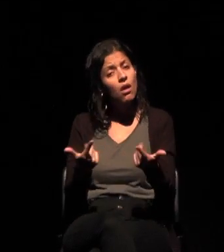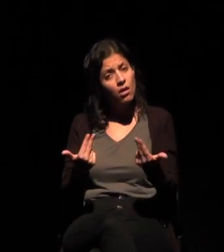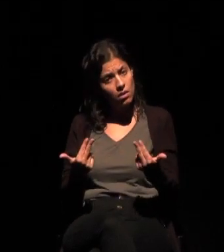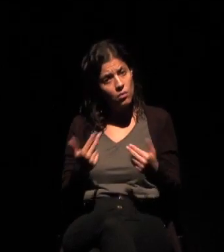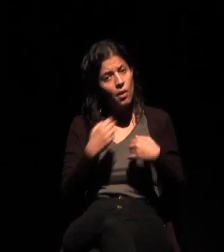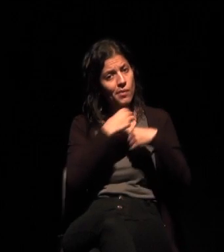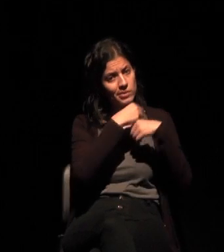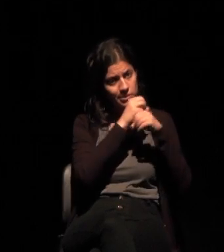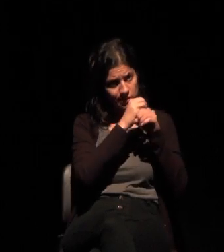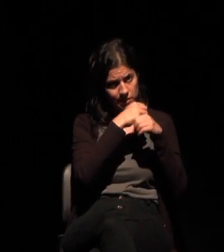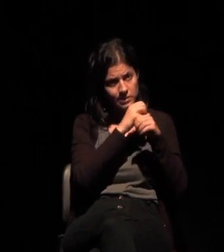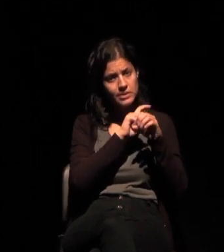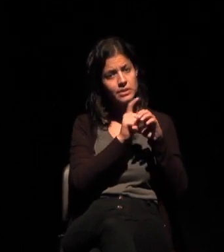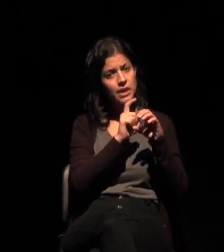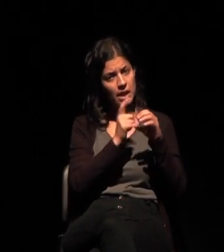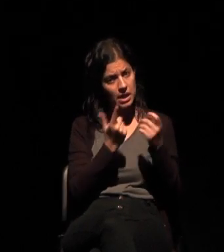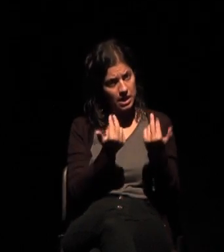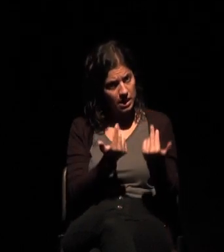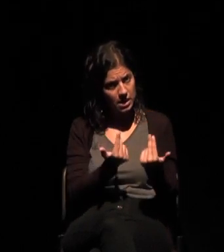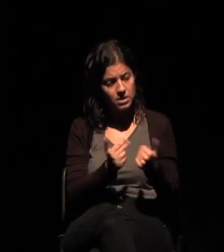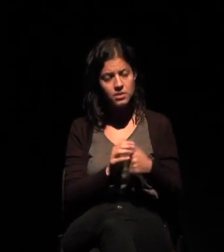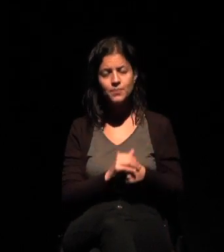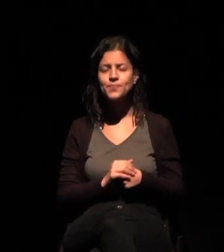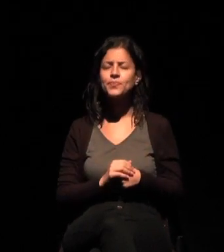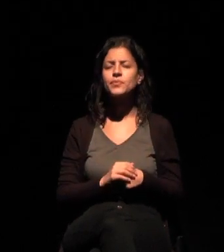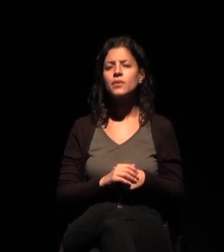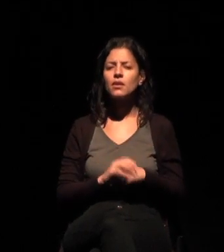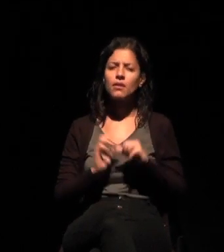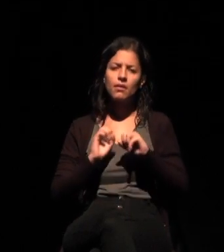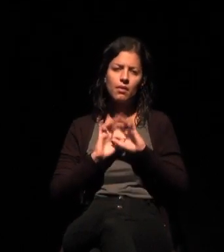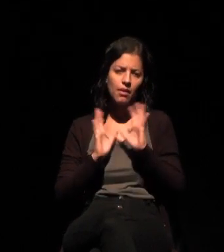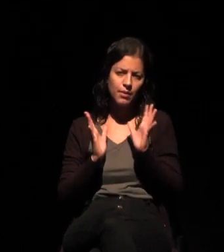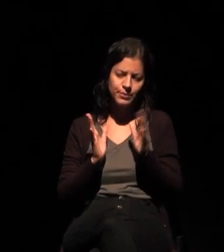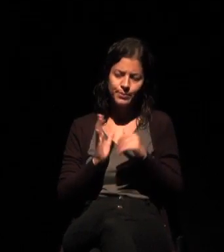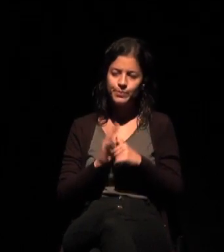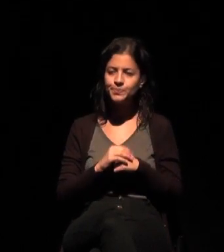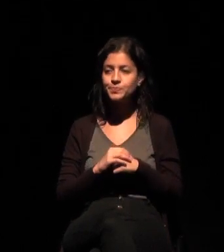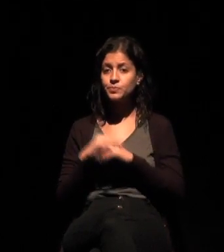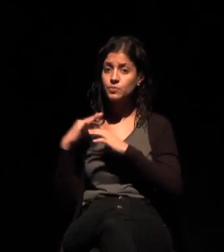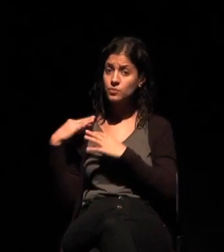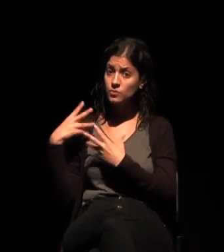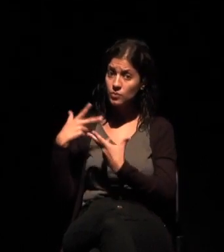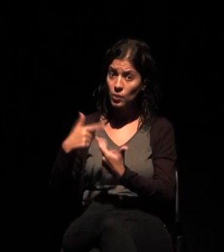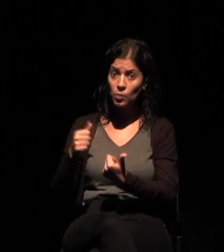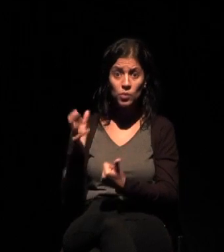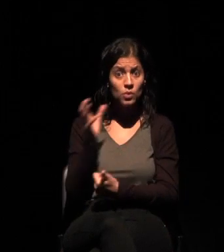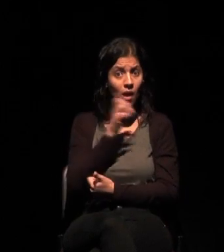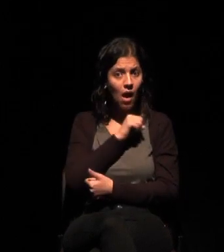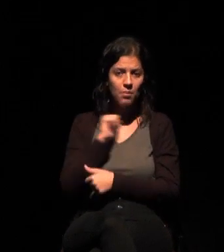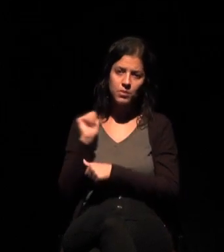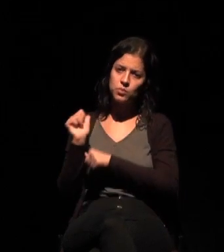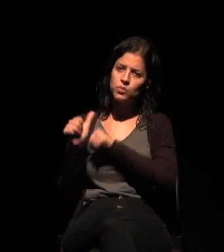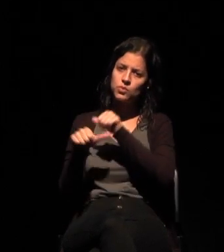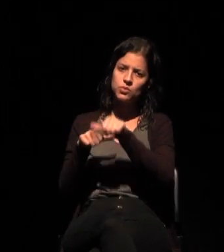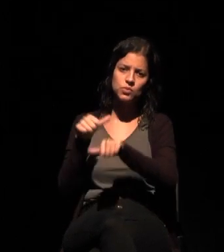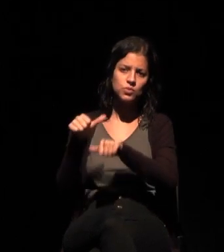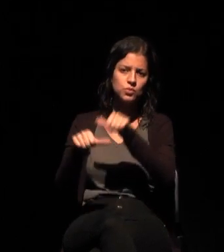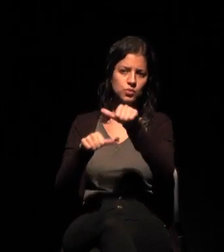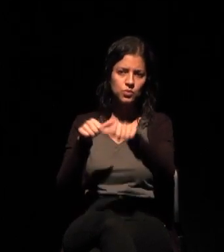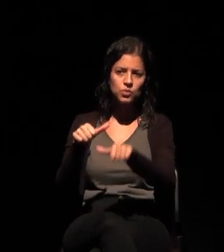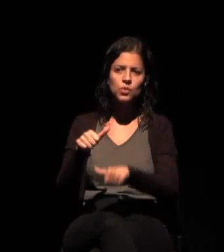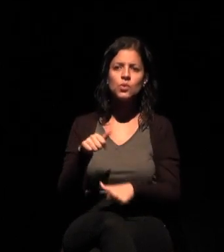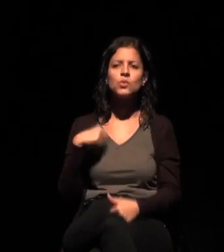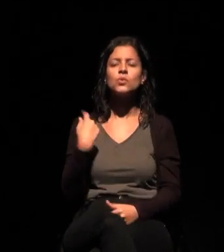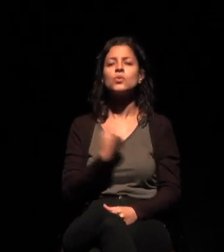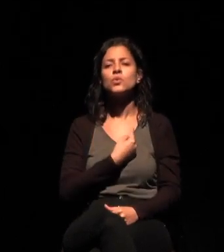claramente ora este mundo fato mudou muito pressa não estamos há um século